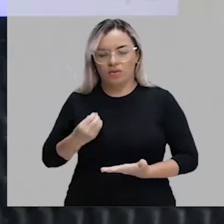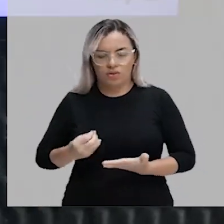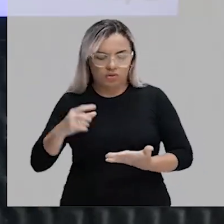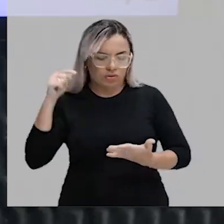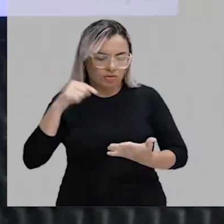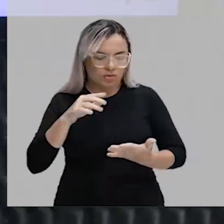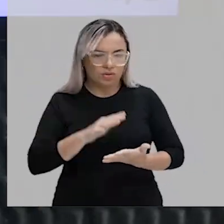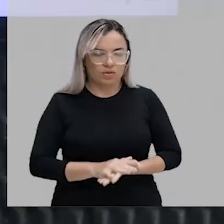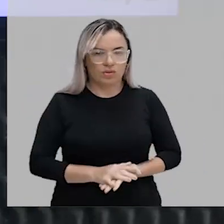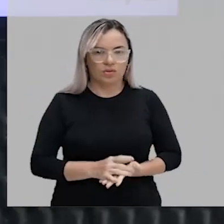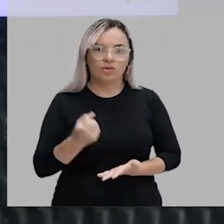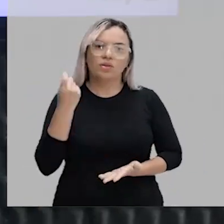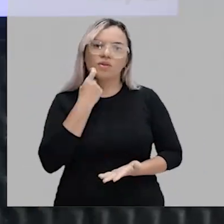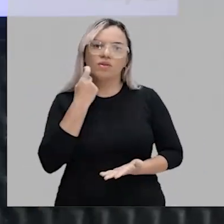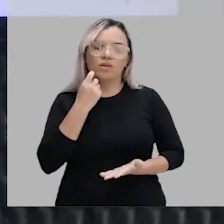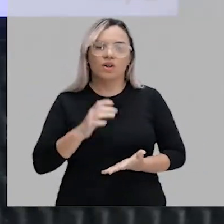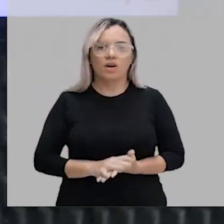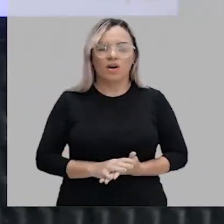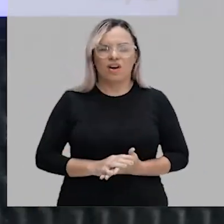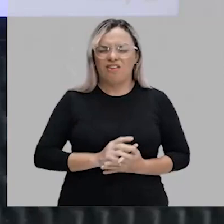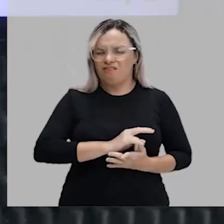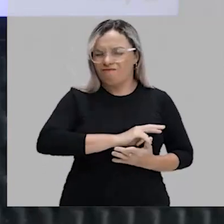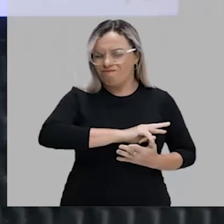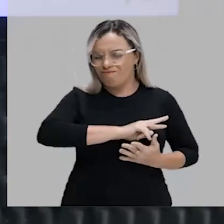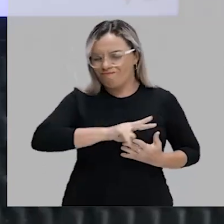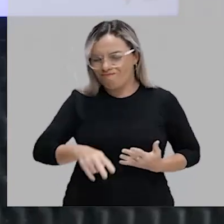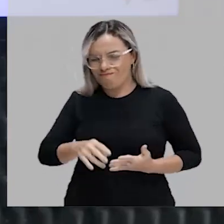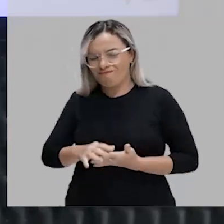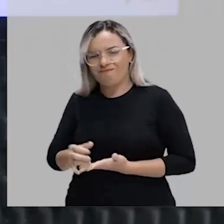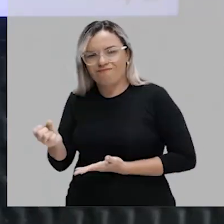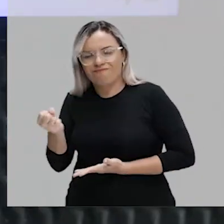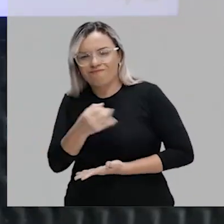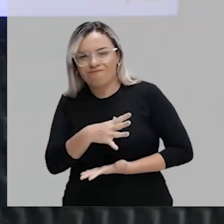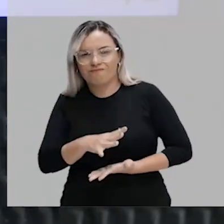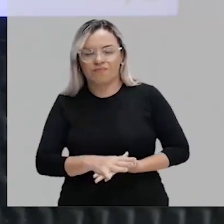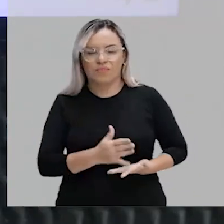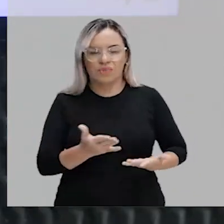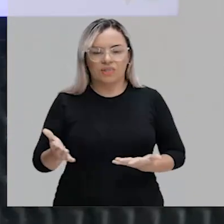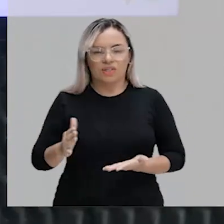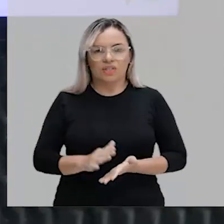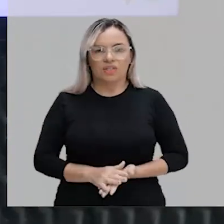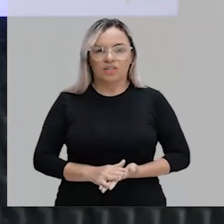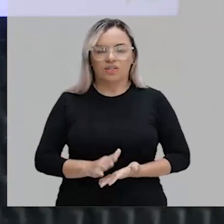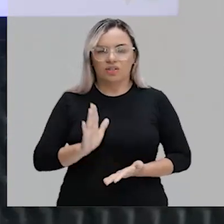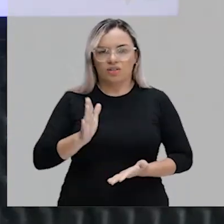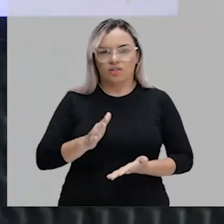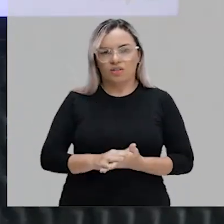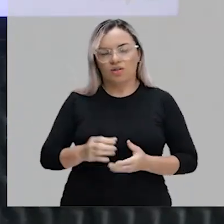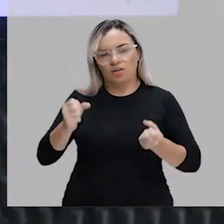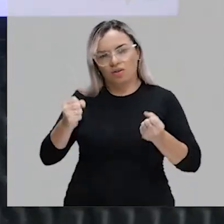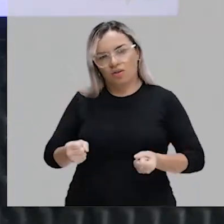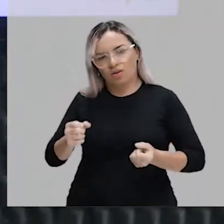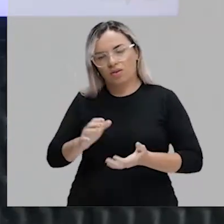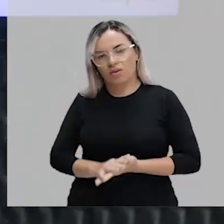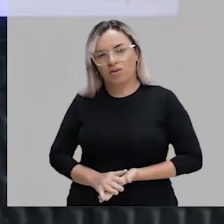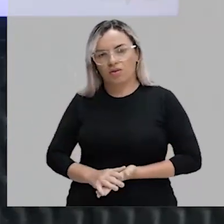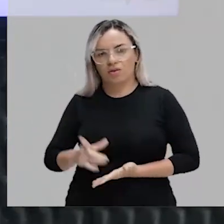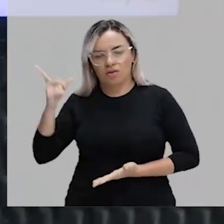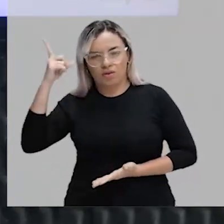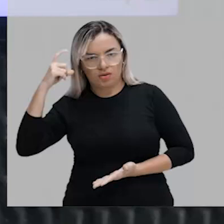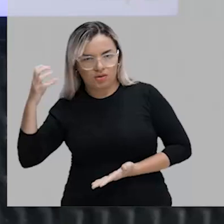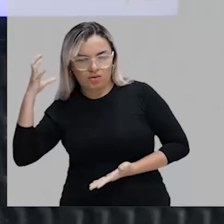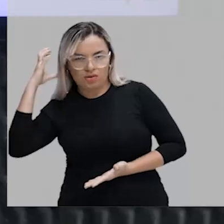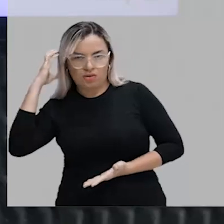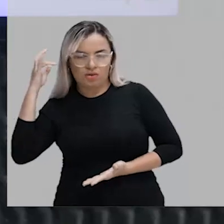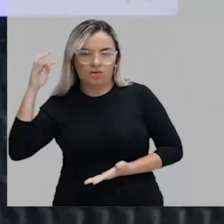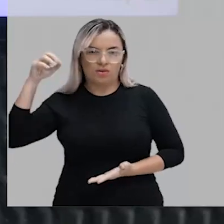programação de sexta-noite sempre é recheada de novidades, tá certo? Em contrapartida, você também pode nos ouvir no rádio, na